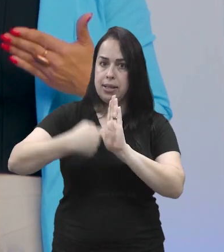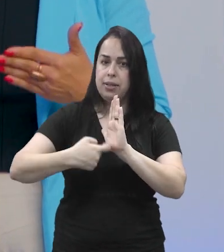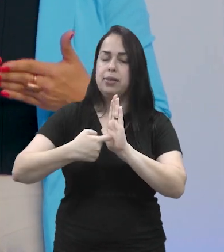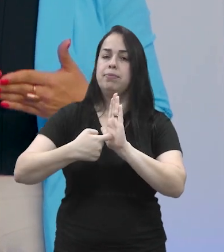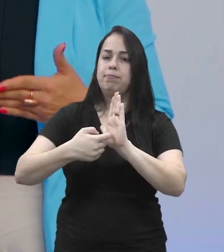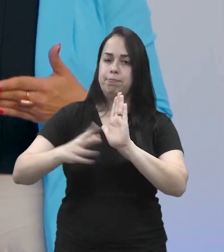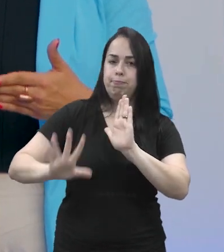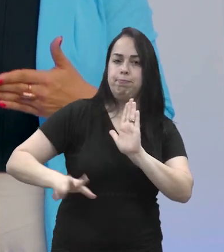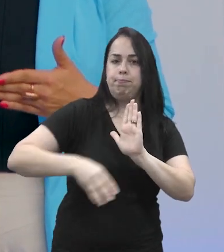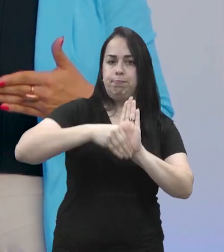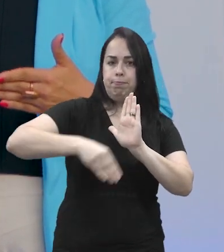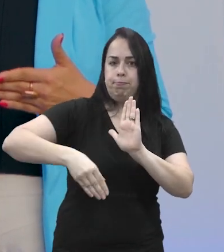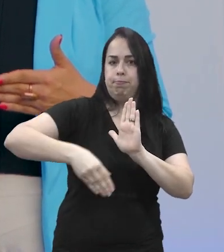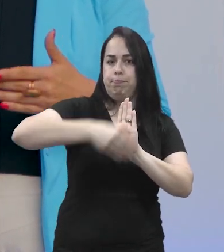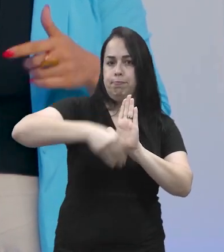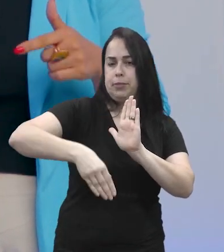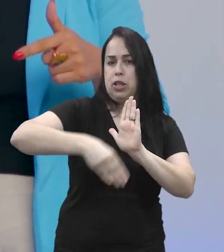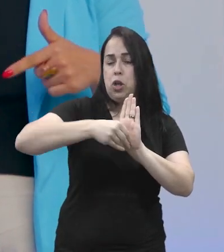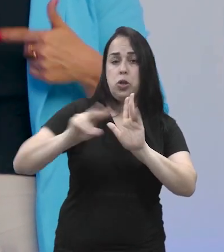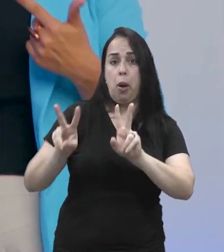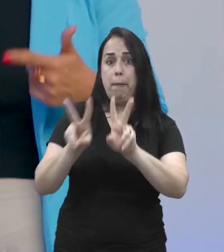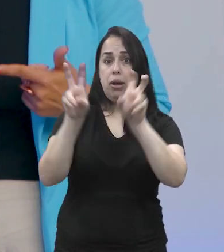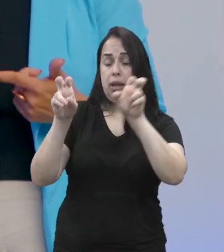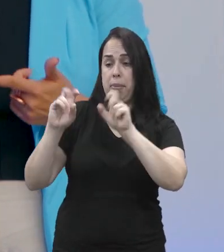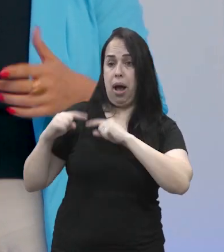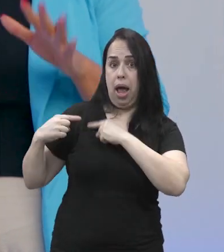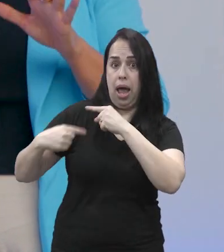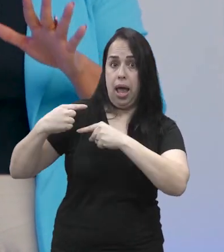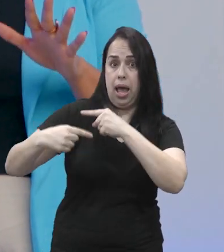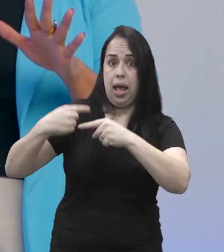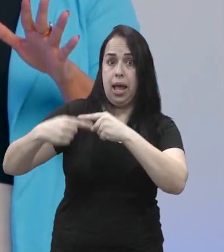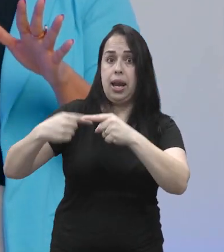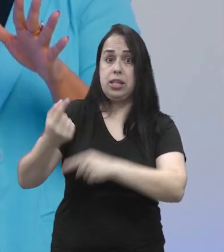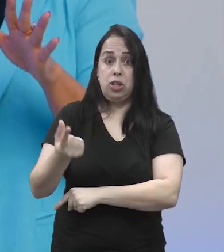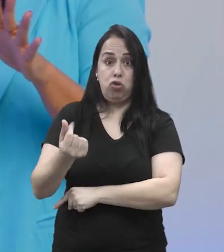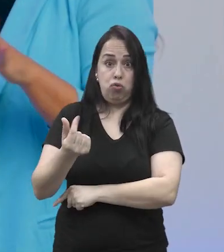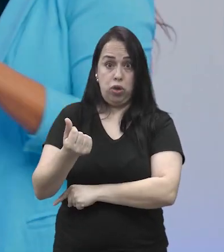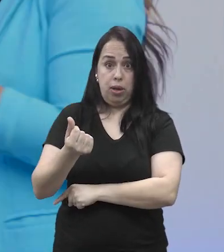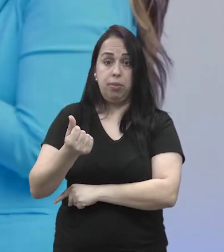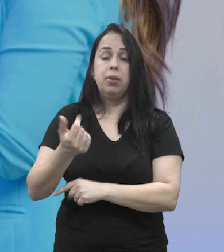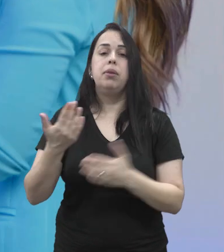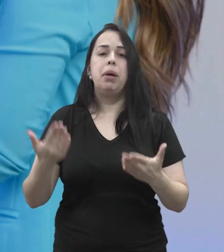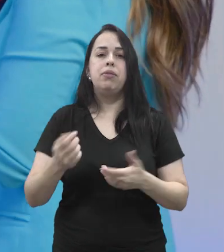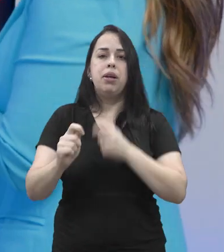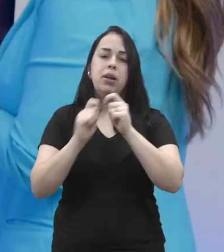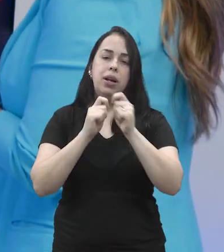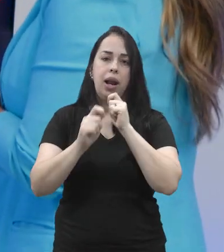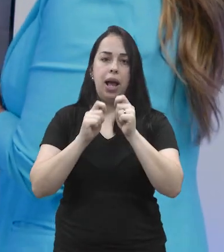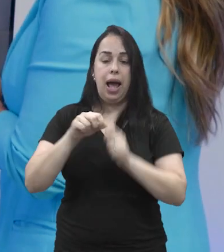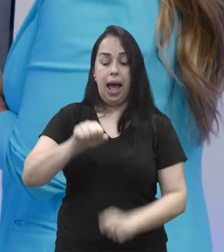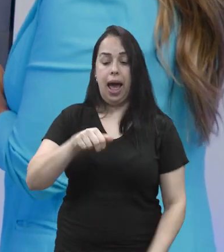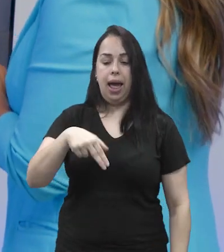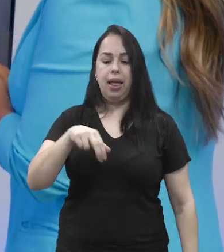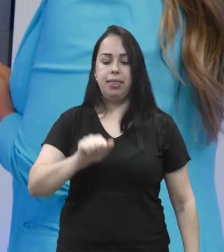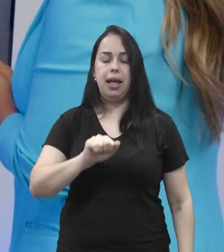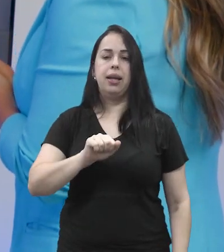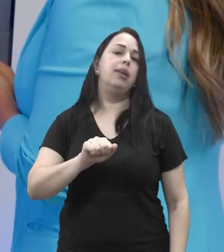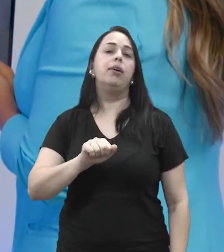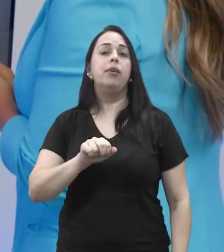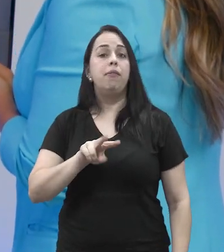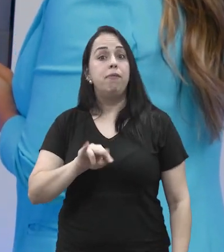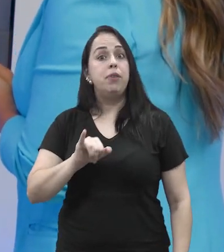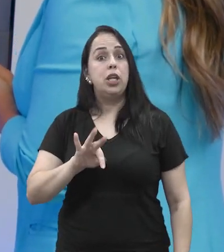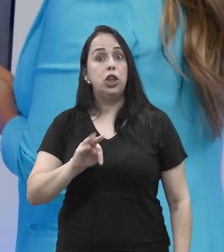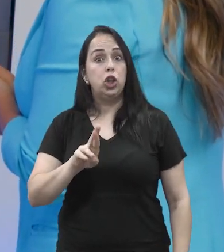novas taxas vão incidir sobre a herança. Quem vai trazer informações para a gente é a repórter Ana